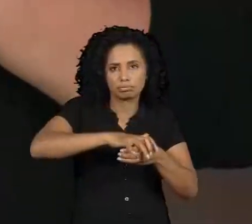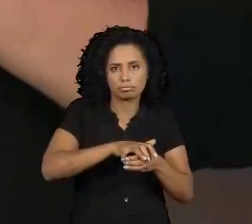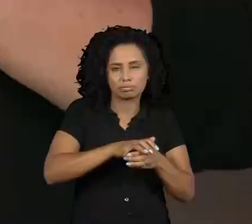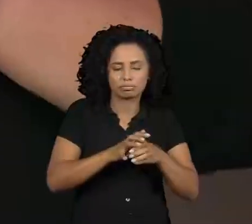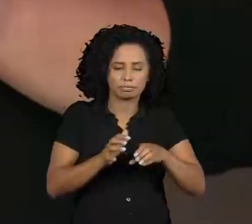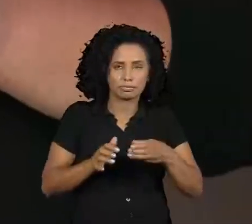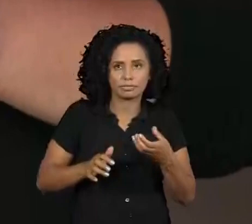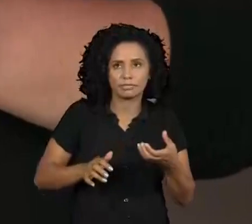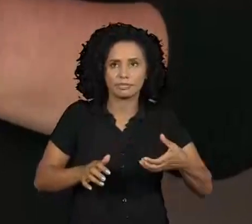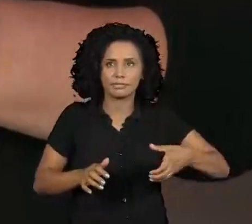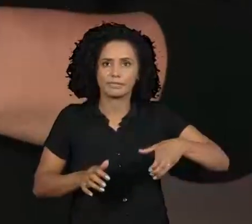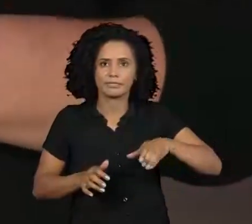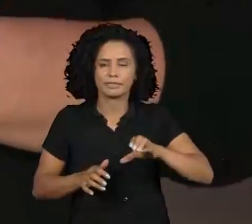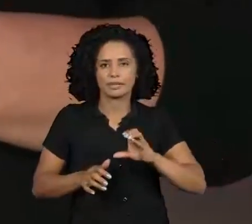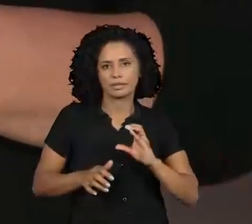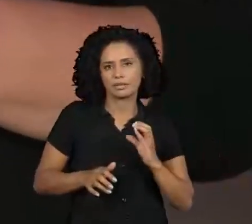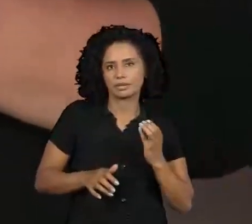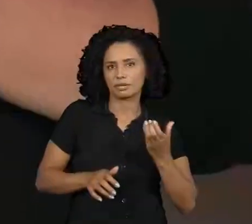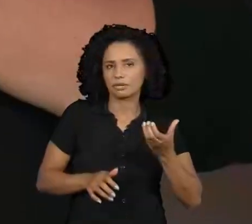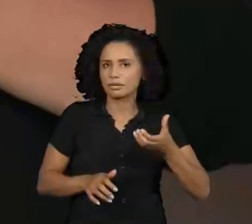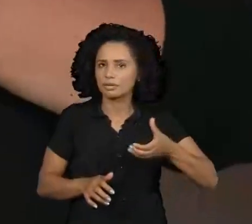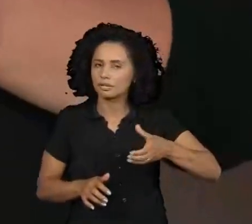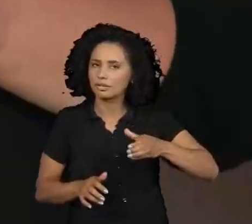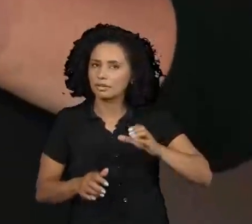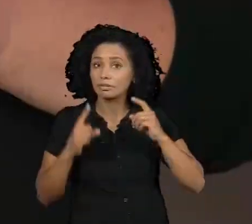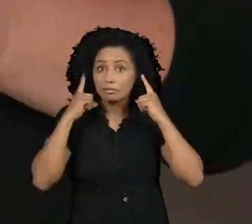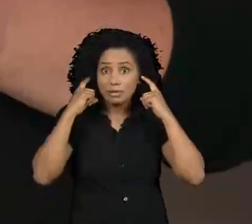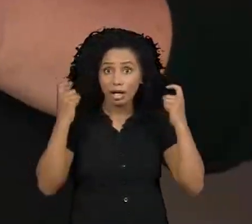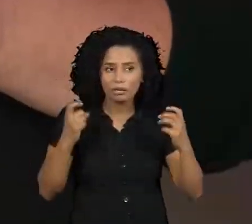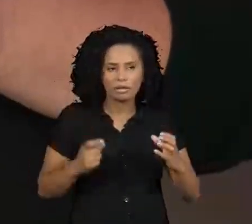olha. Pois é.